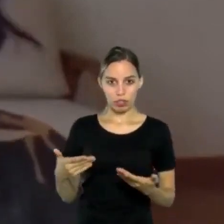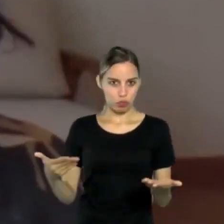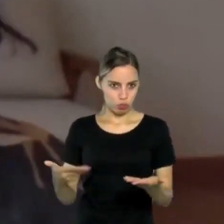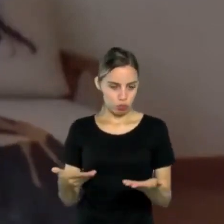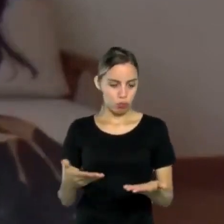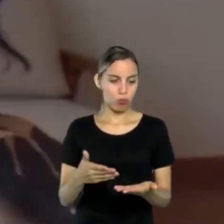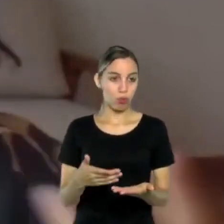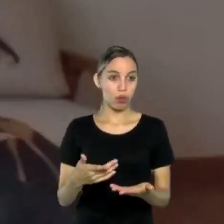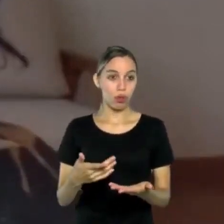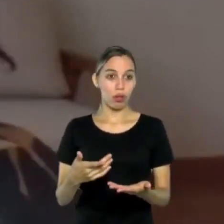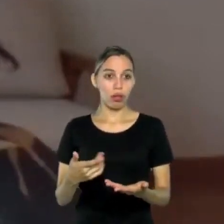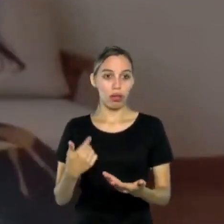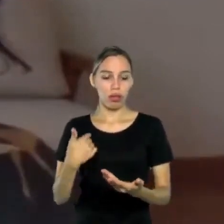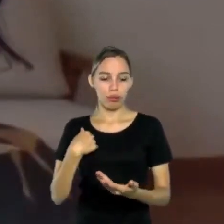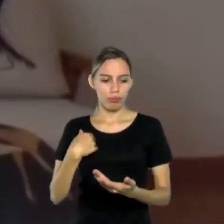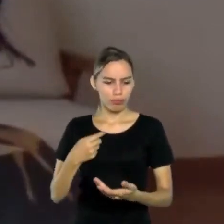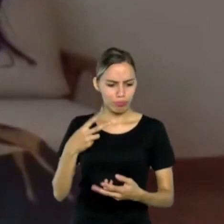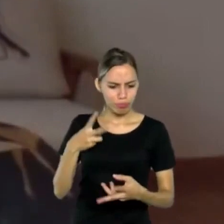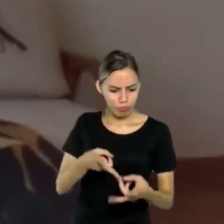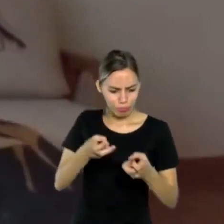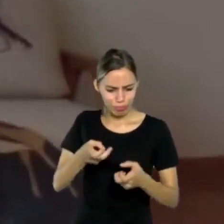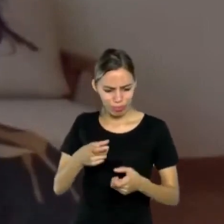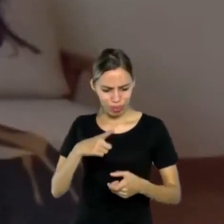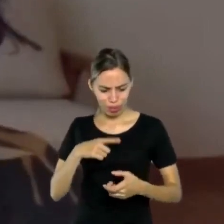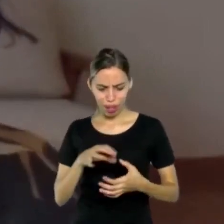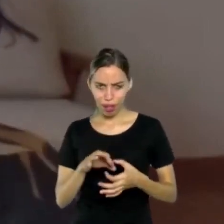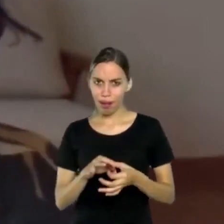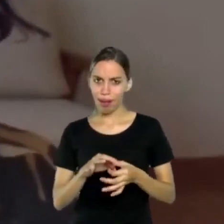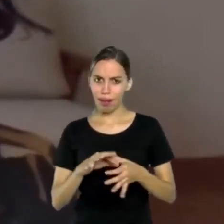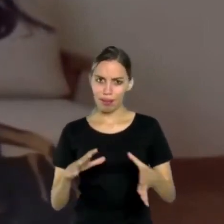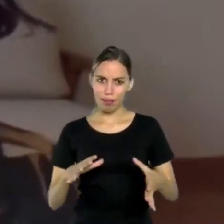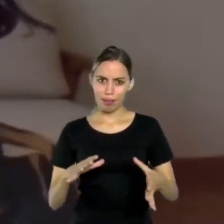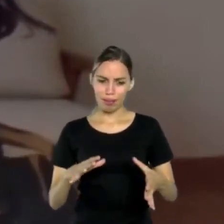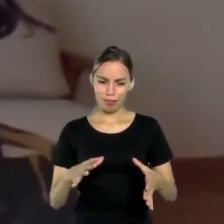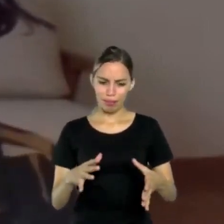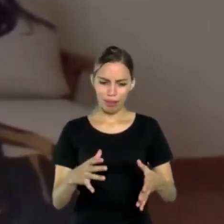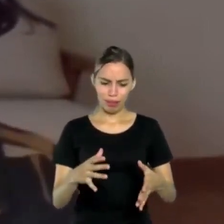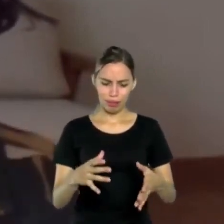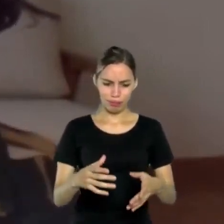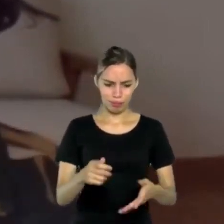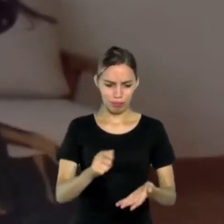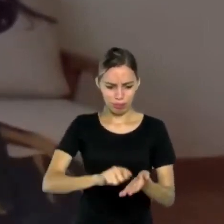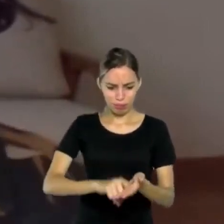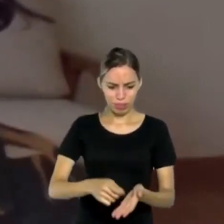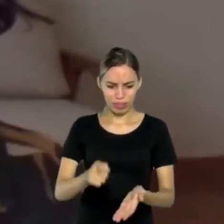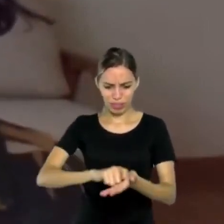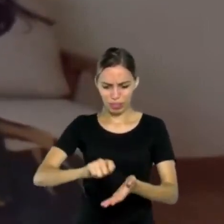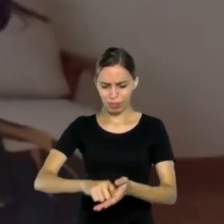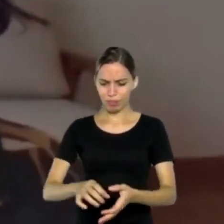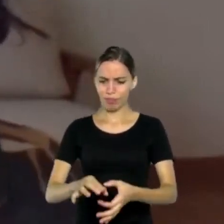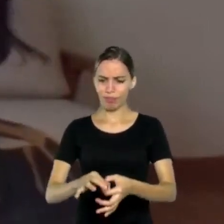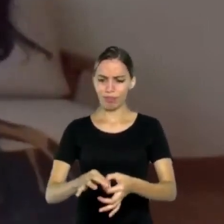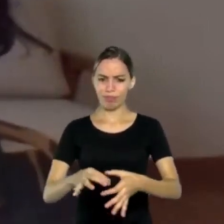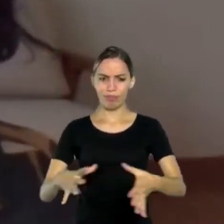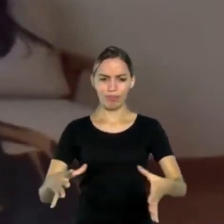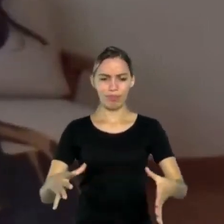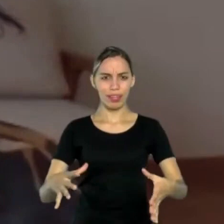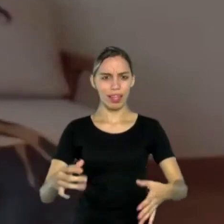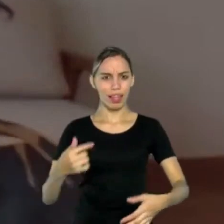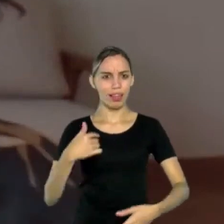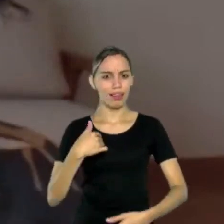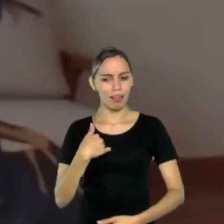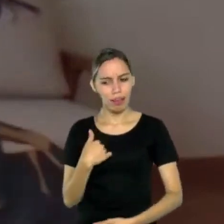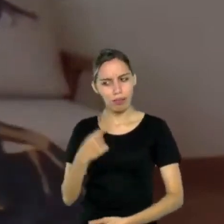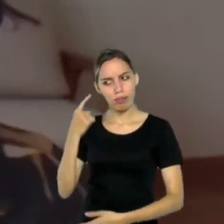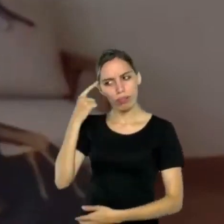eu fiquei muito encantada com a liberdade com que esses escritores escreviam, né? E aí eu passei a